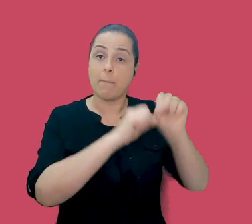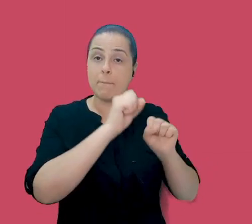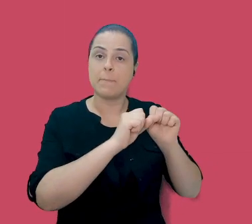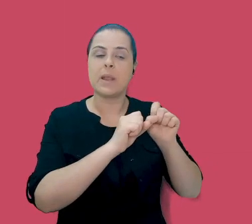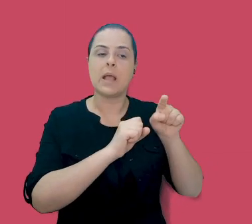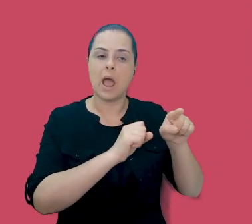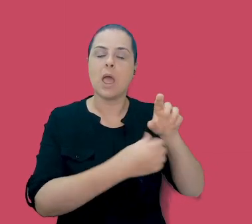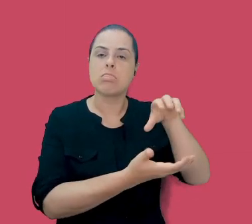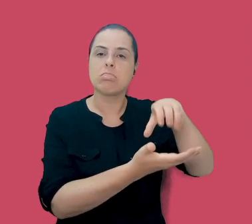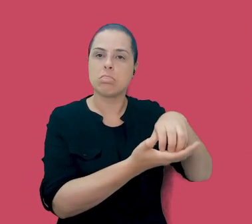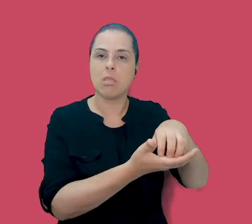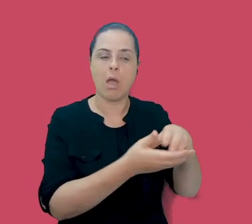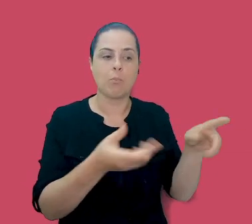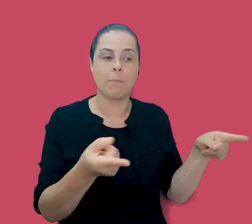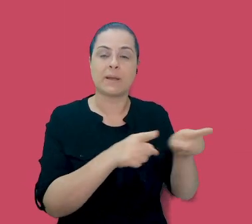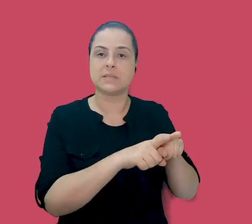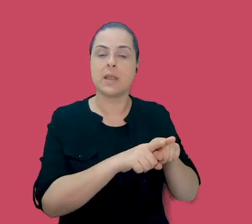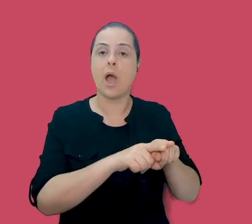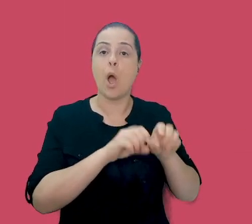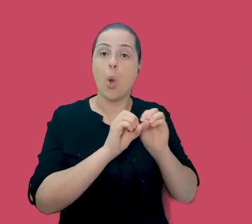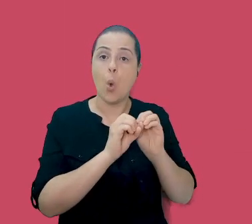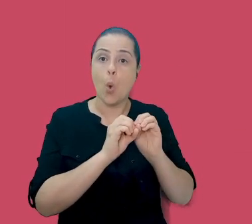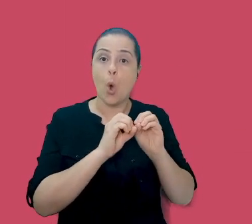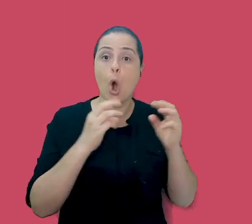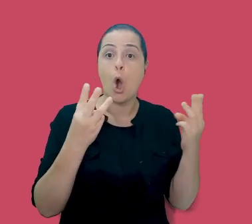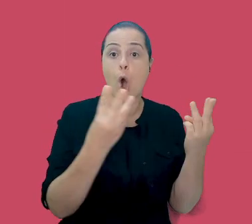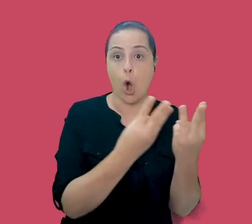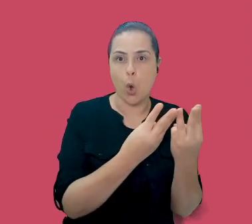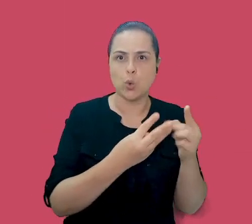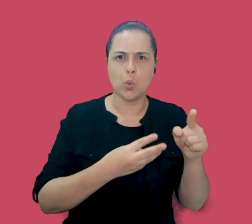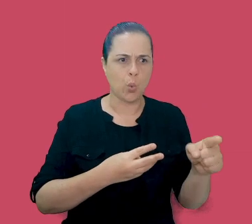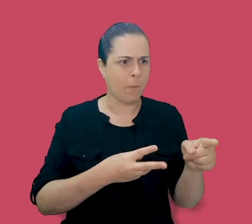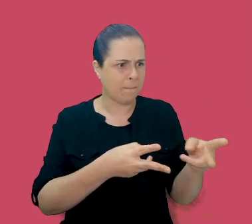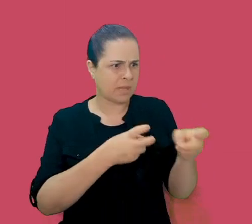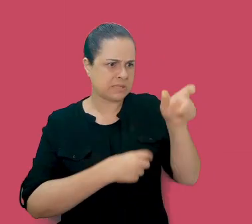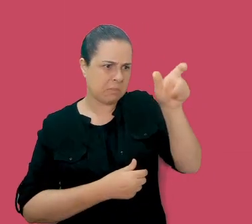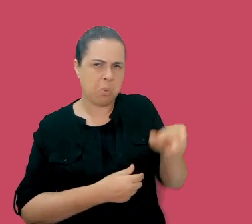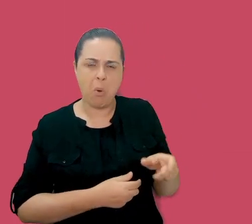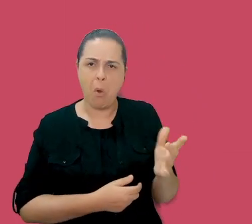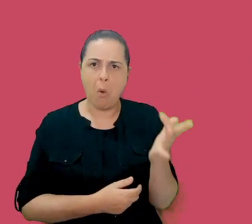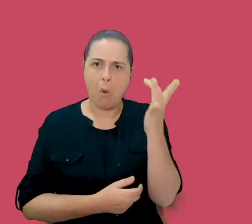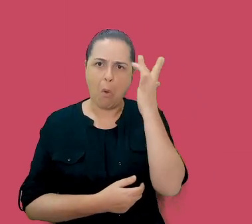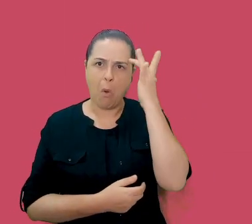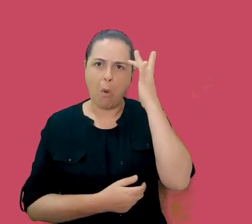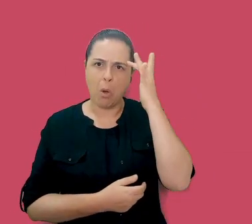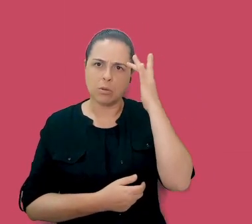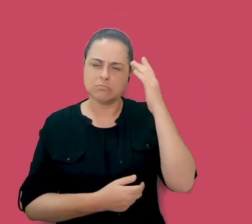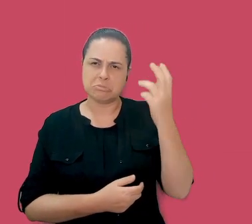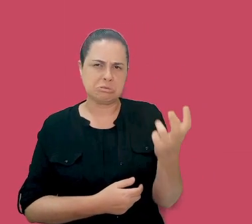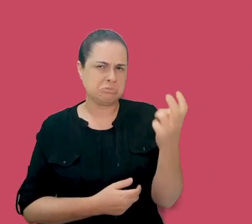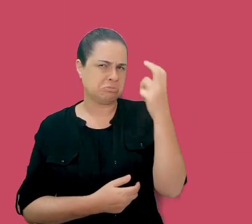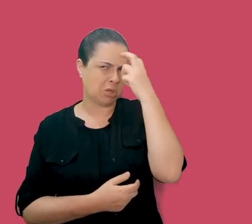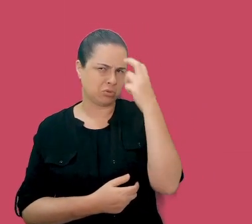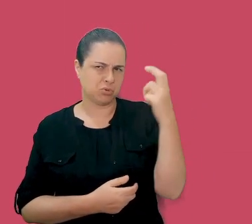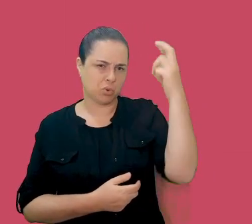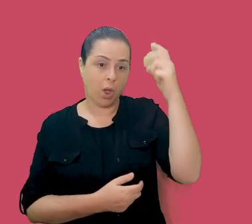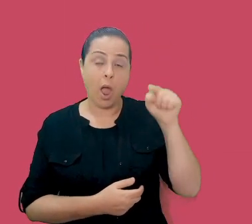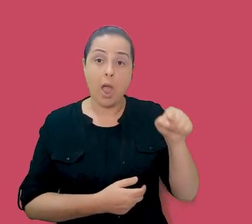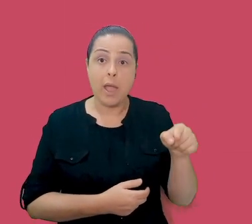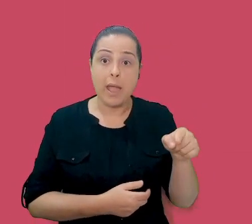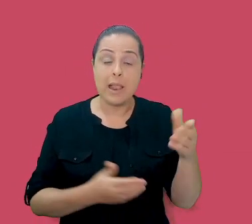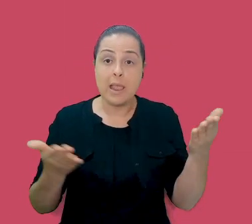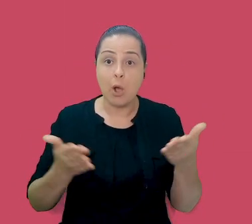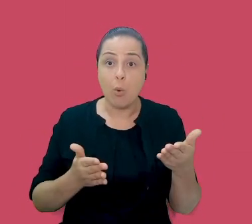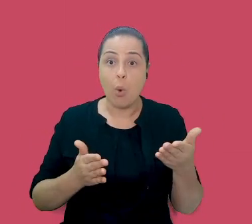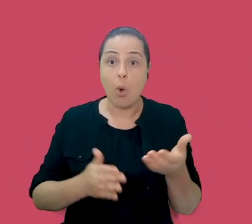que você conhece, você já percebe uma aura de sabedoria, né? E o que ele está fazendo? Ele está na 26ª sessão de terapia